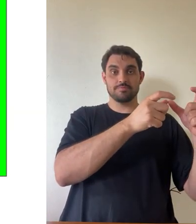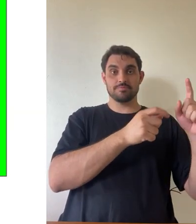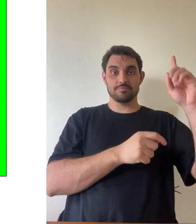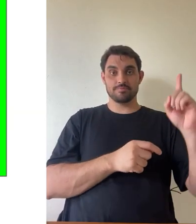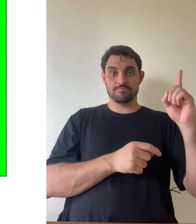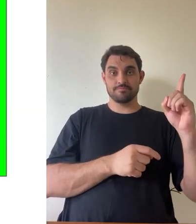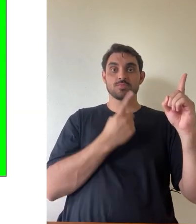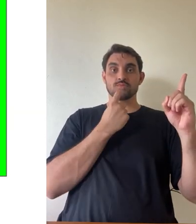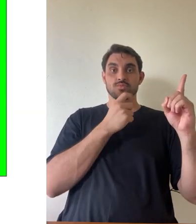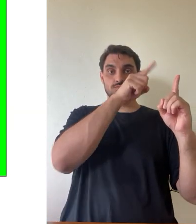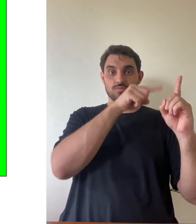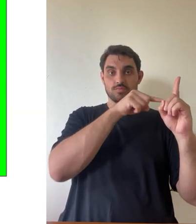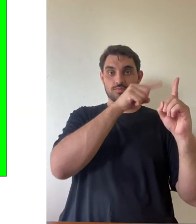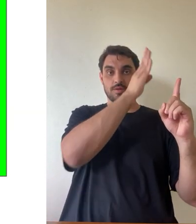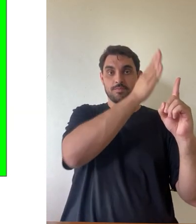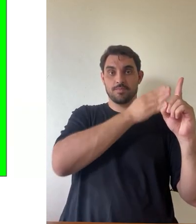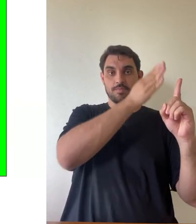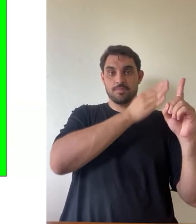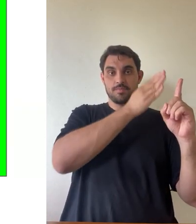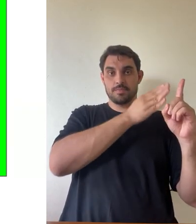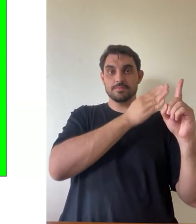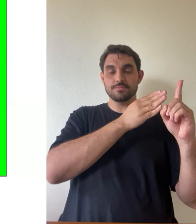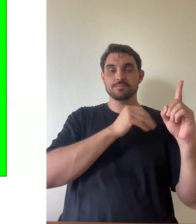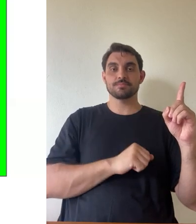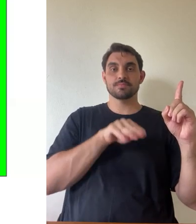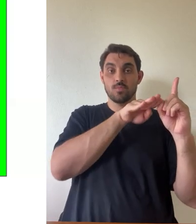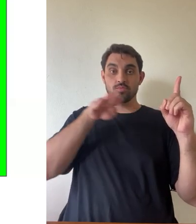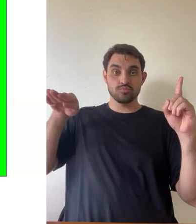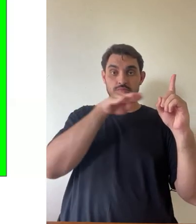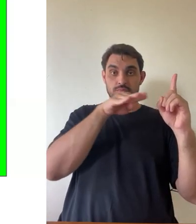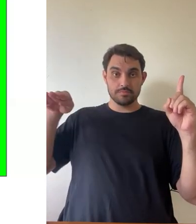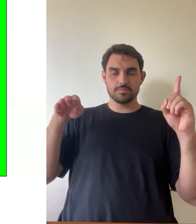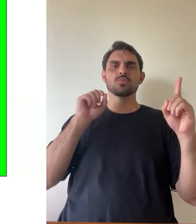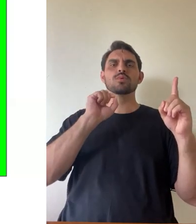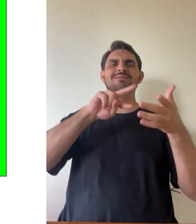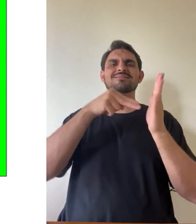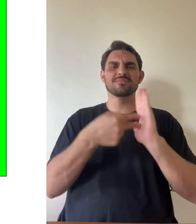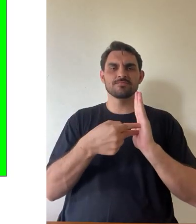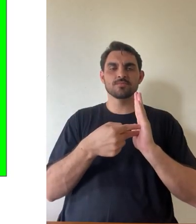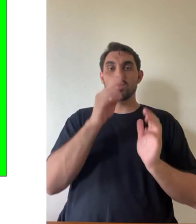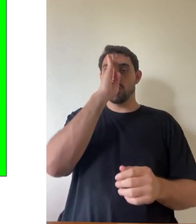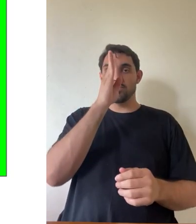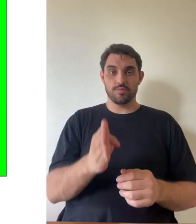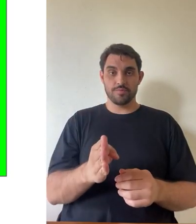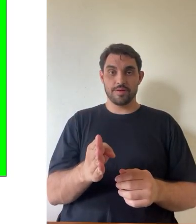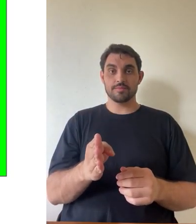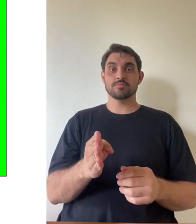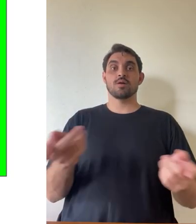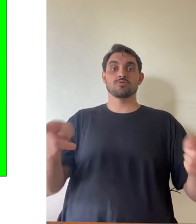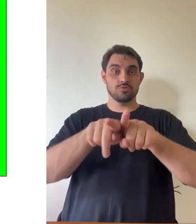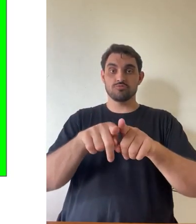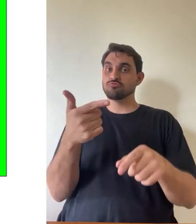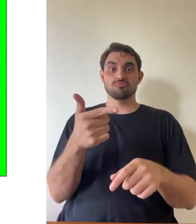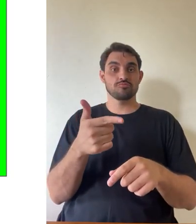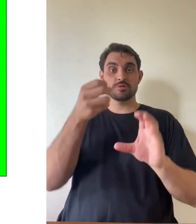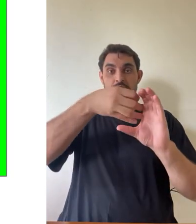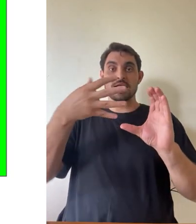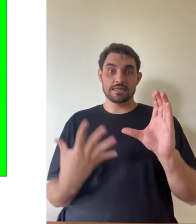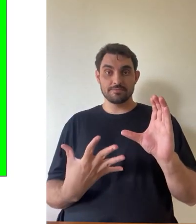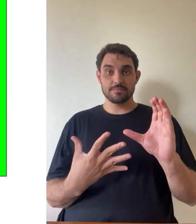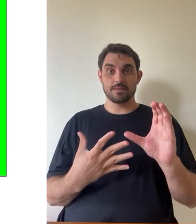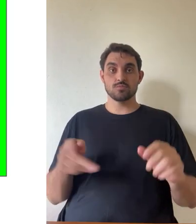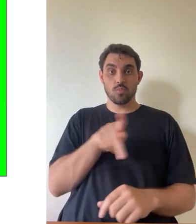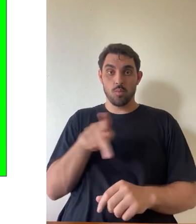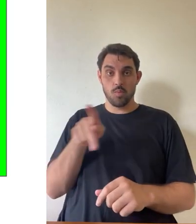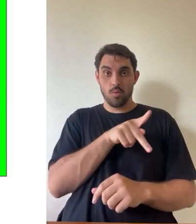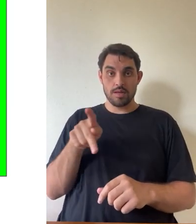essa barreira aqui, tá? Essa marcação na pista. O que que significa? No movimento retilíneo uniforme, nós podemos